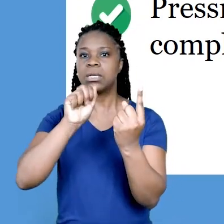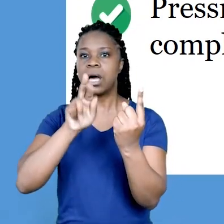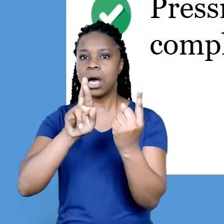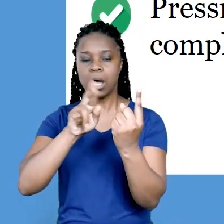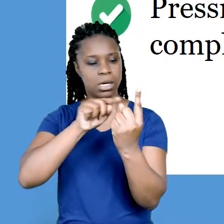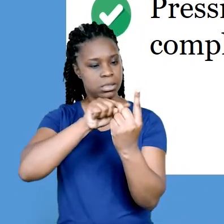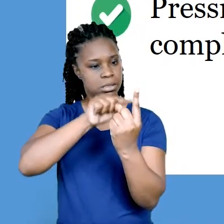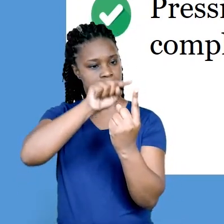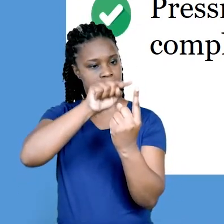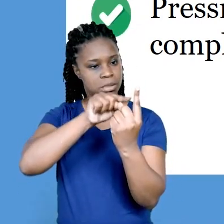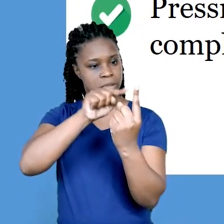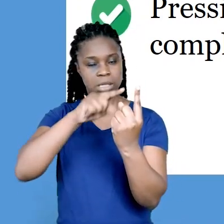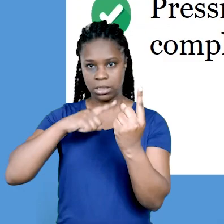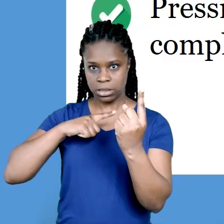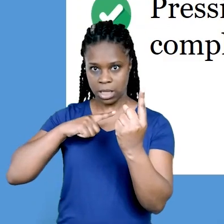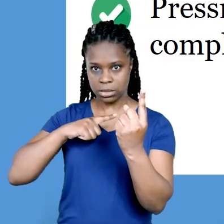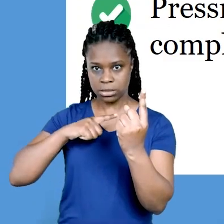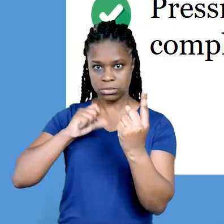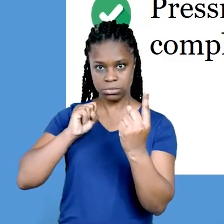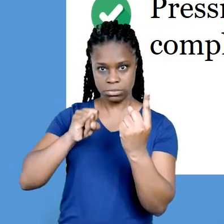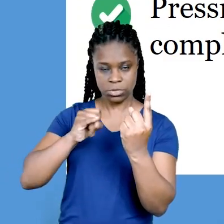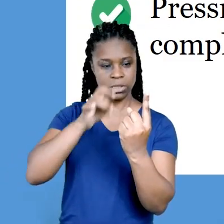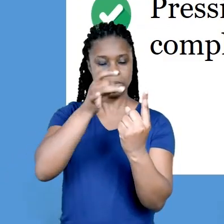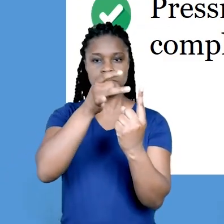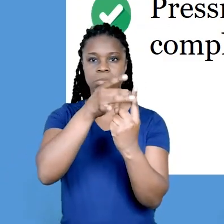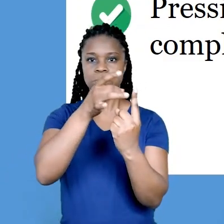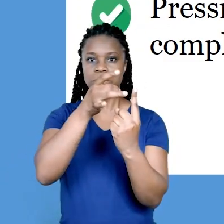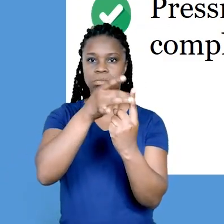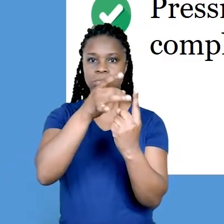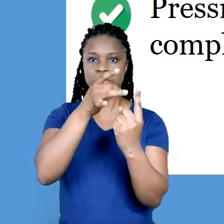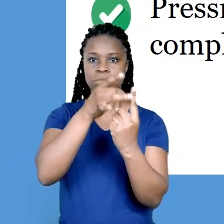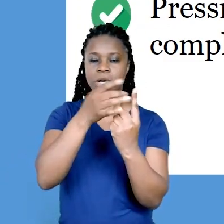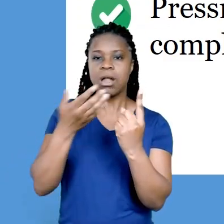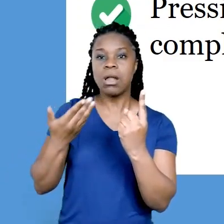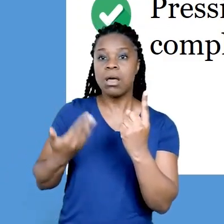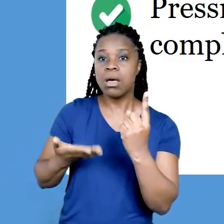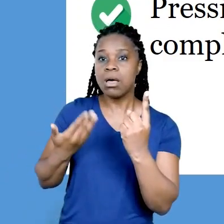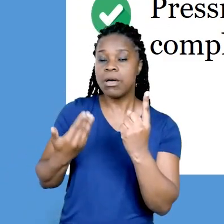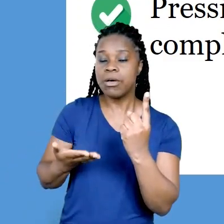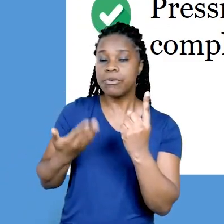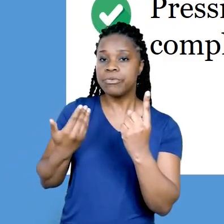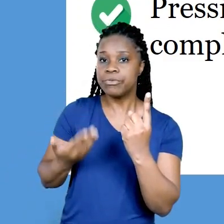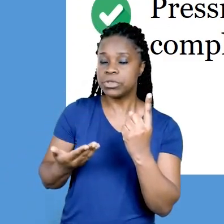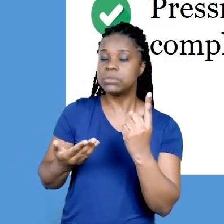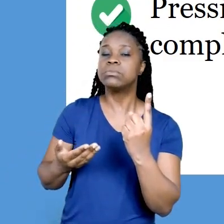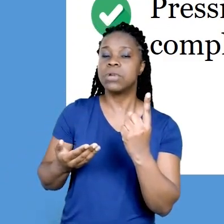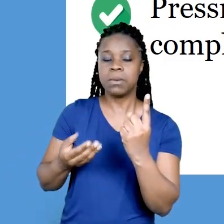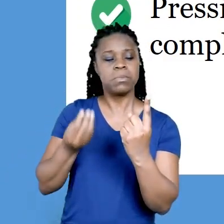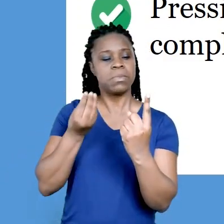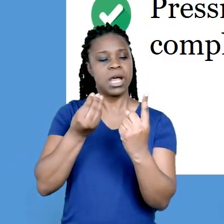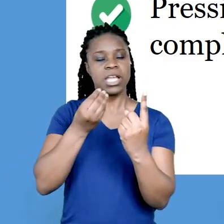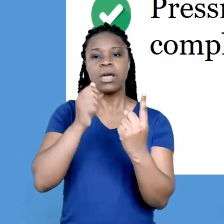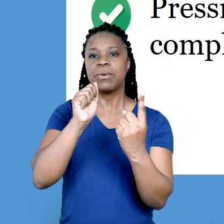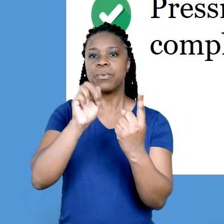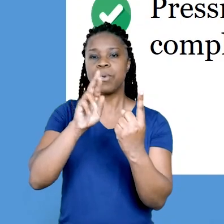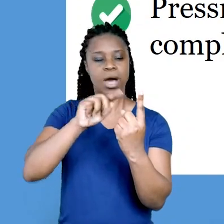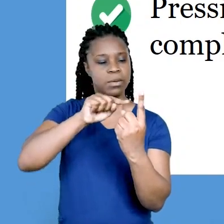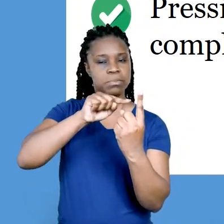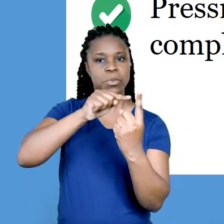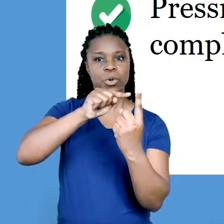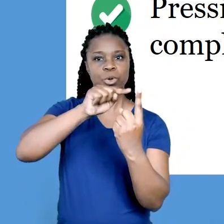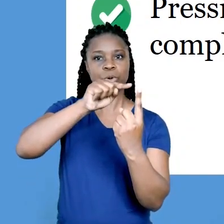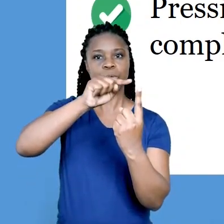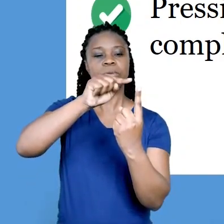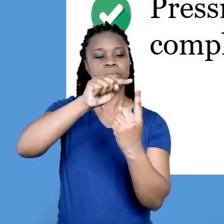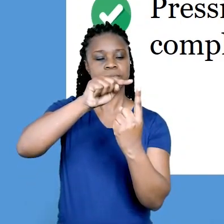de insulina. Se houver, bata levemente com o dedo algumas vezes no carpule para deslocar a bolha de